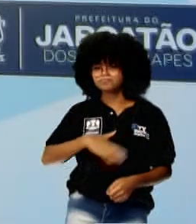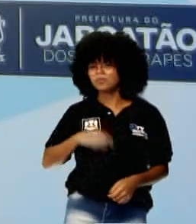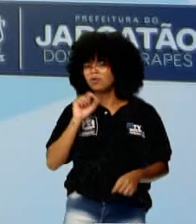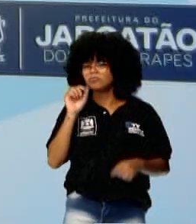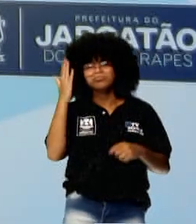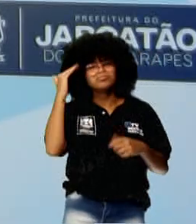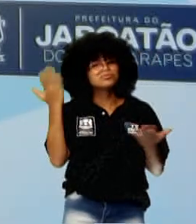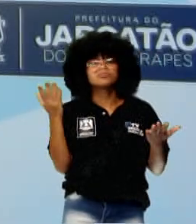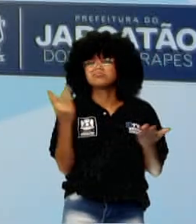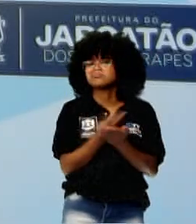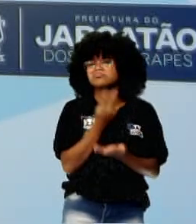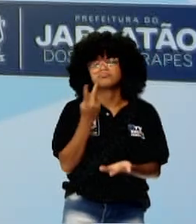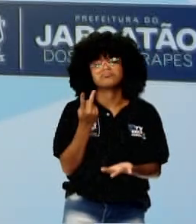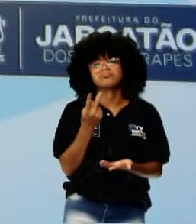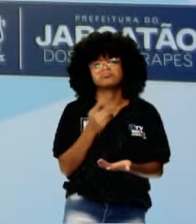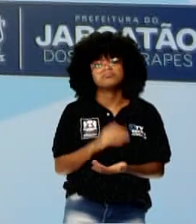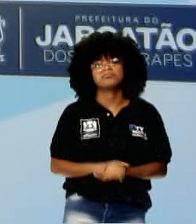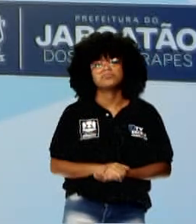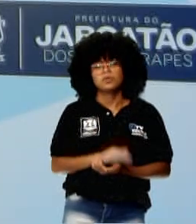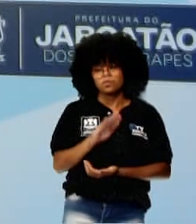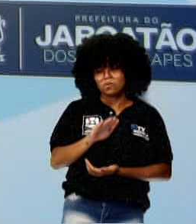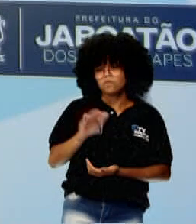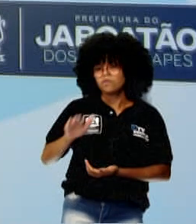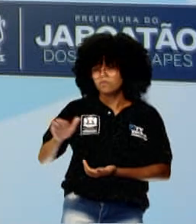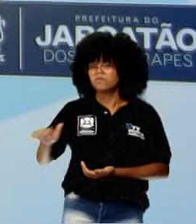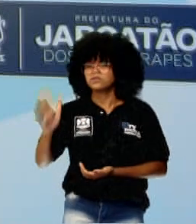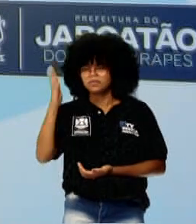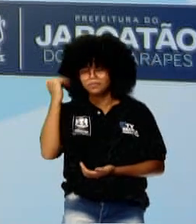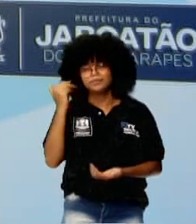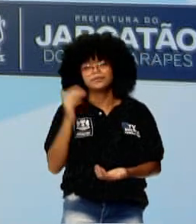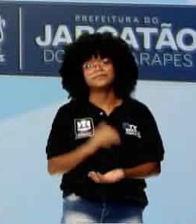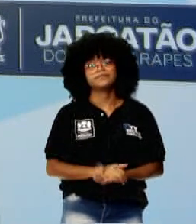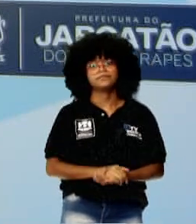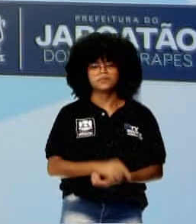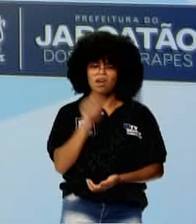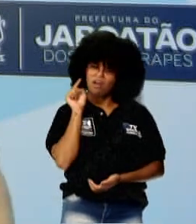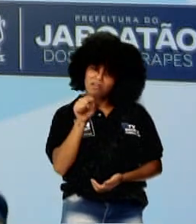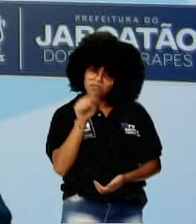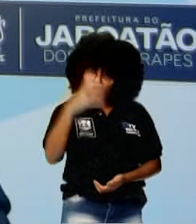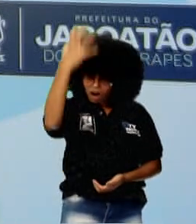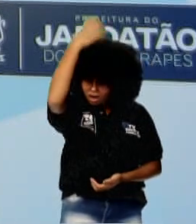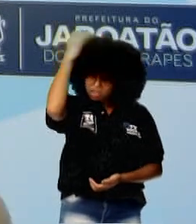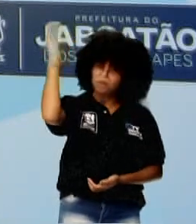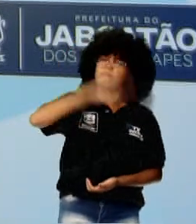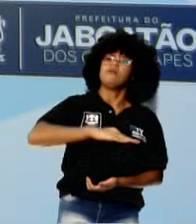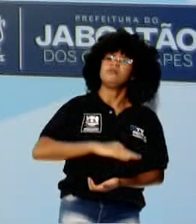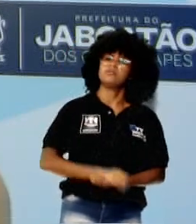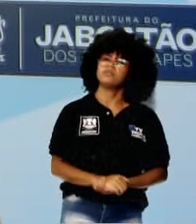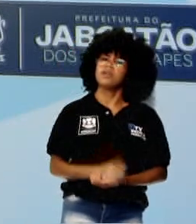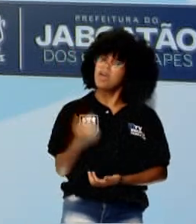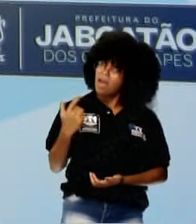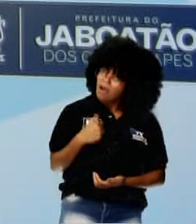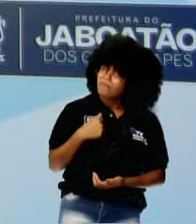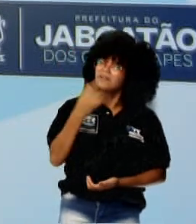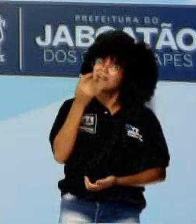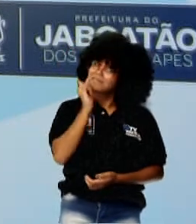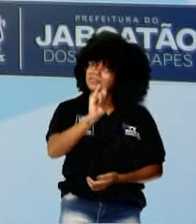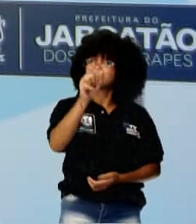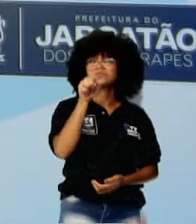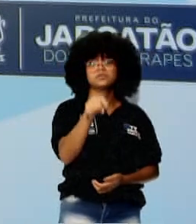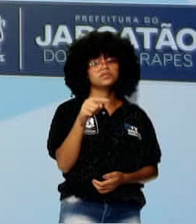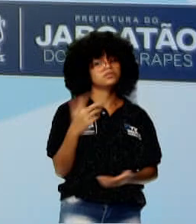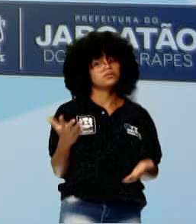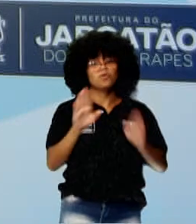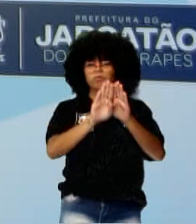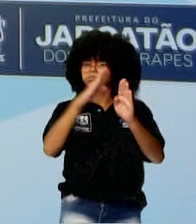sei mais o que aconteceu. Os anões, lógico, sabiam e disseram: isso é coisa da Rainha Má. A gente falou para você não abrir a porta, mas você